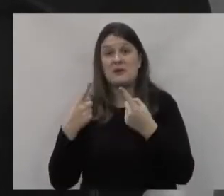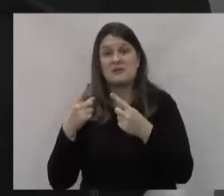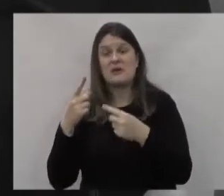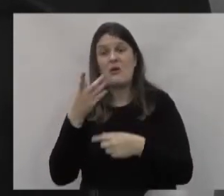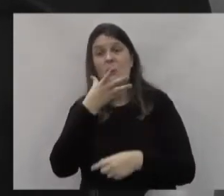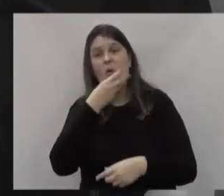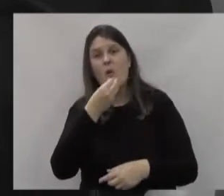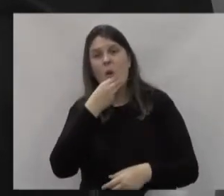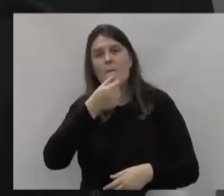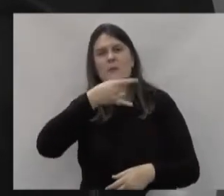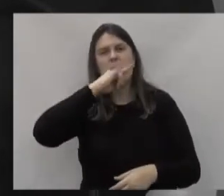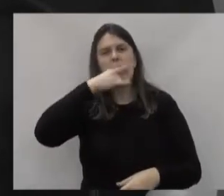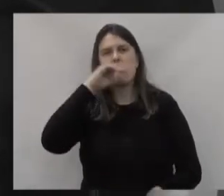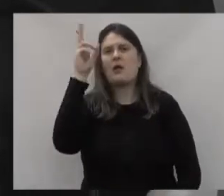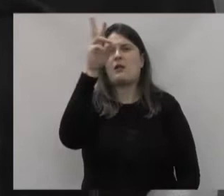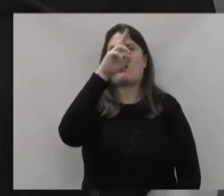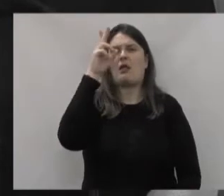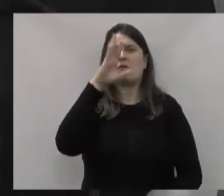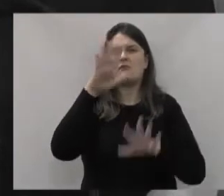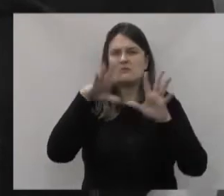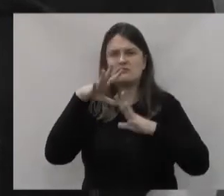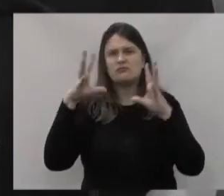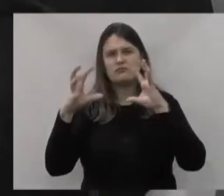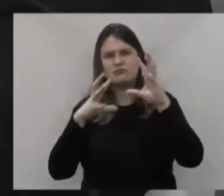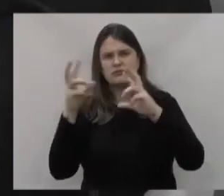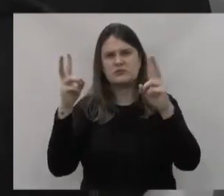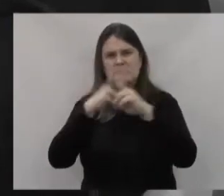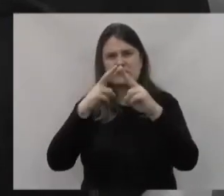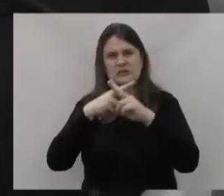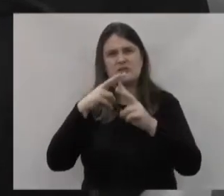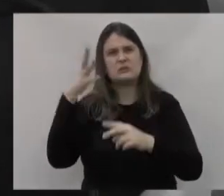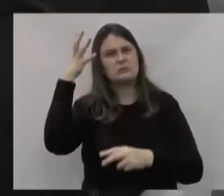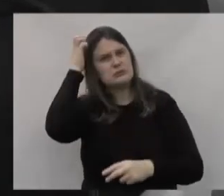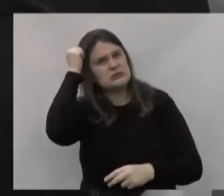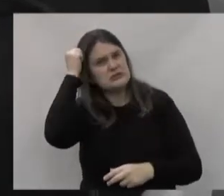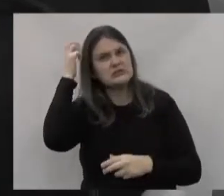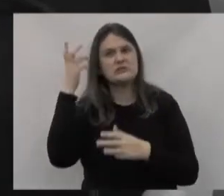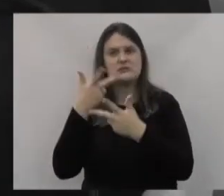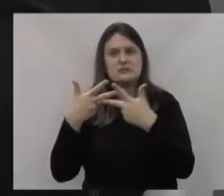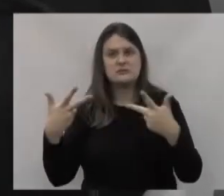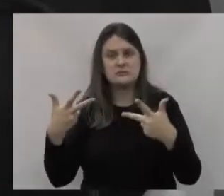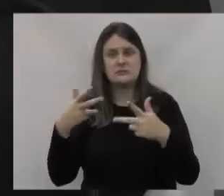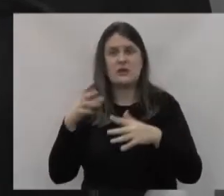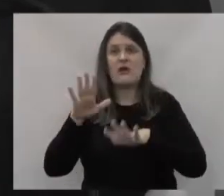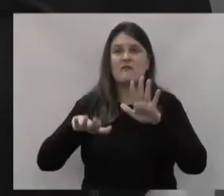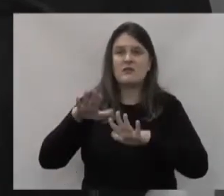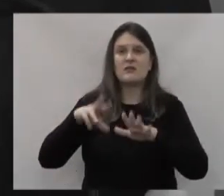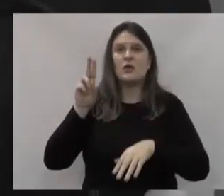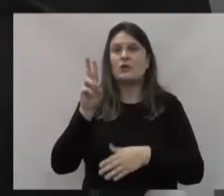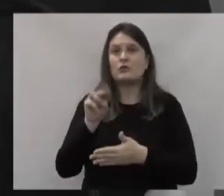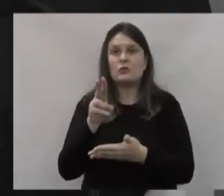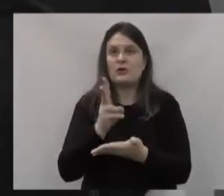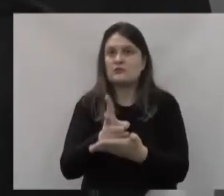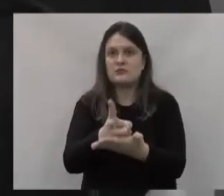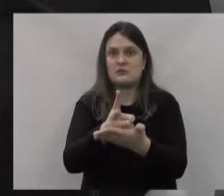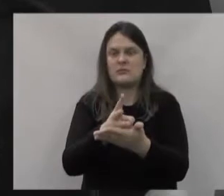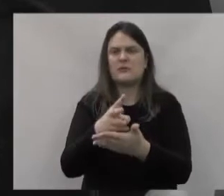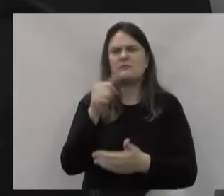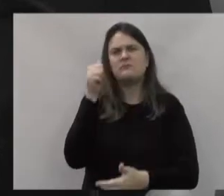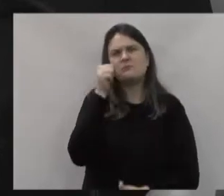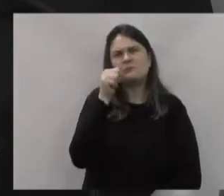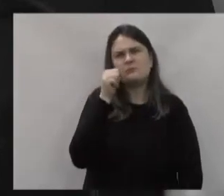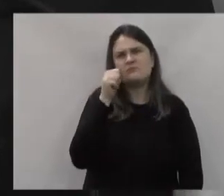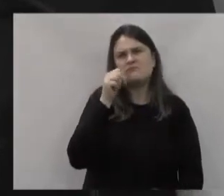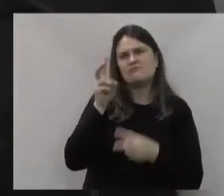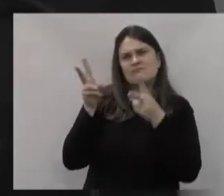estava bêbado, mas isso era de vez em quando. Puxar o cabelo era só de vez em quando também. A Ana só começou a